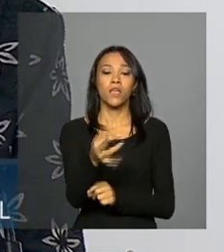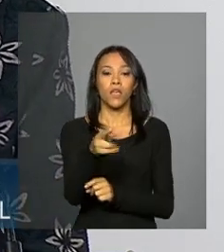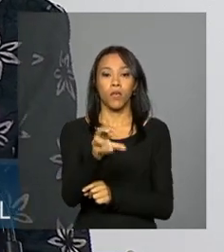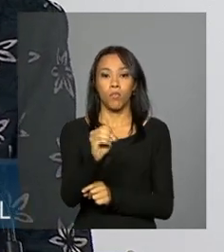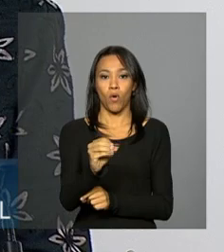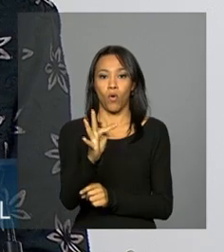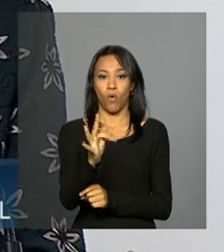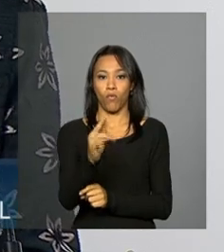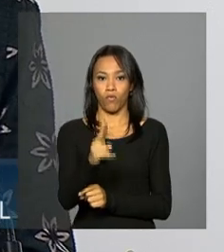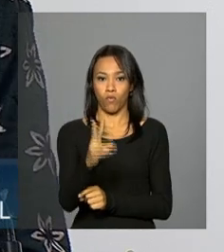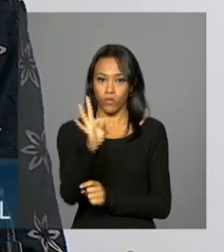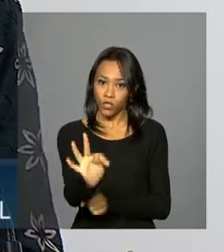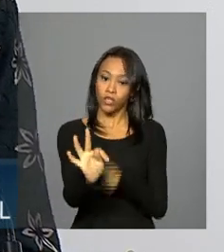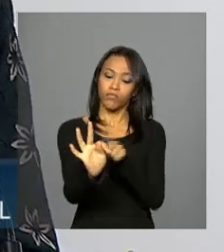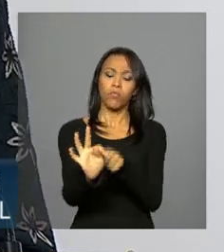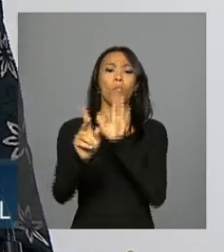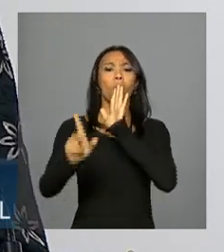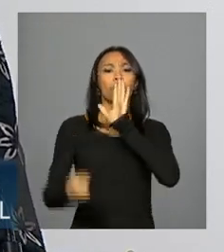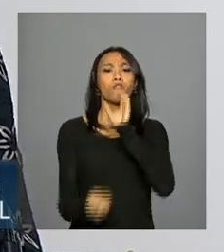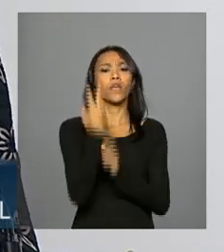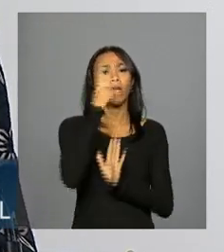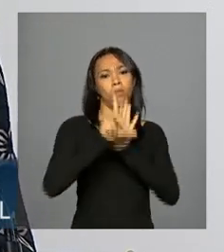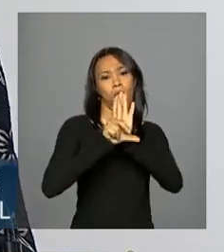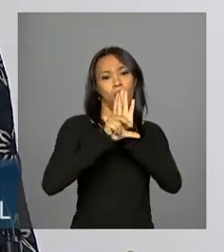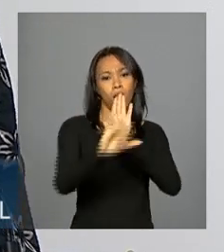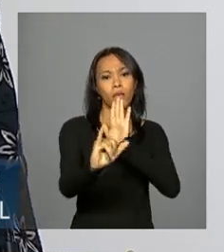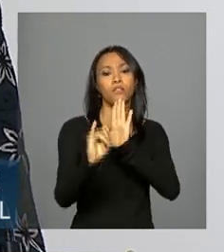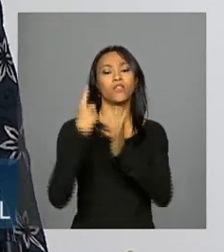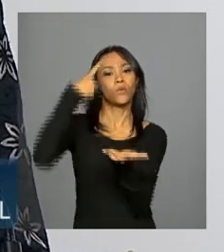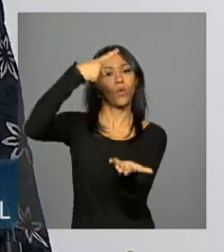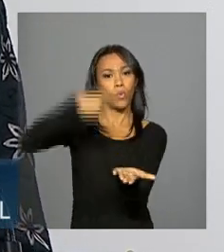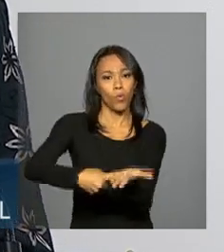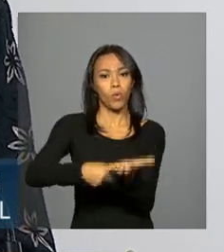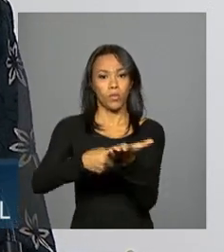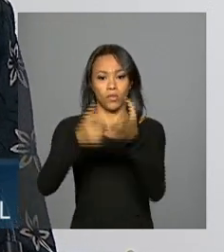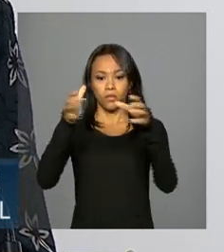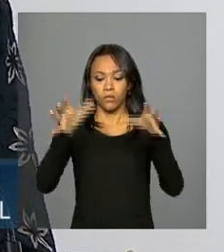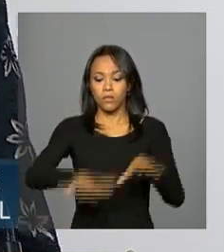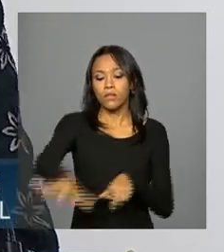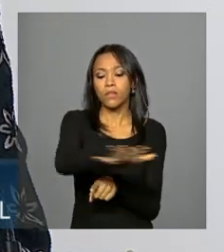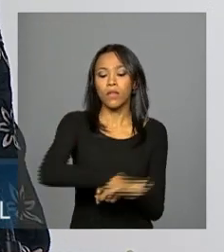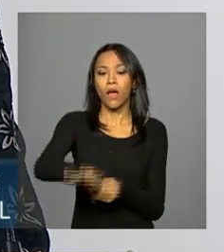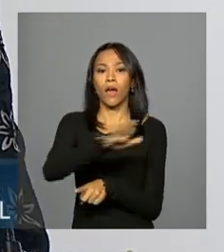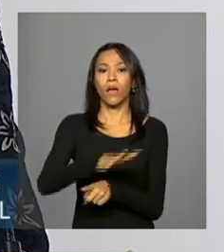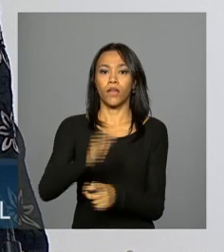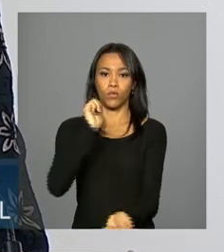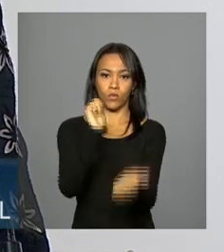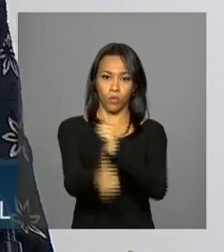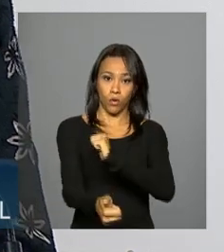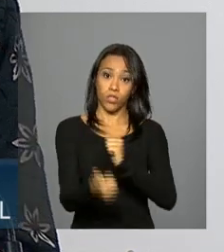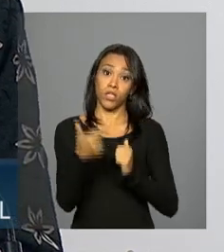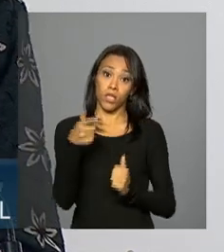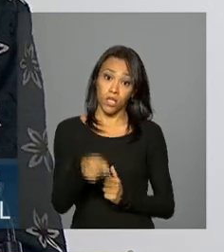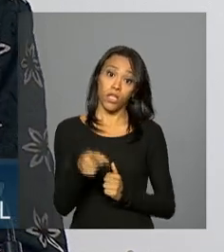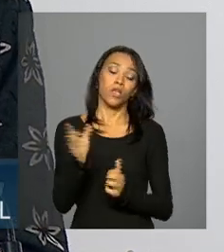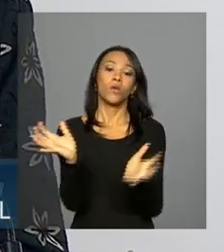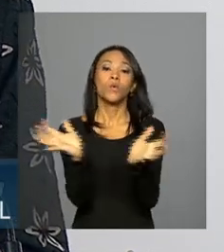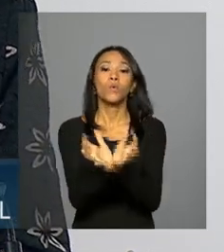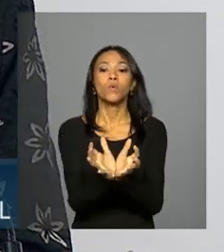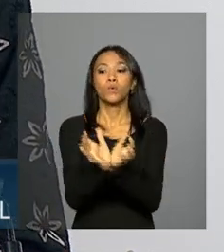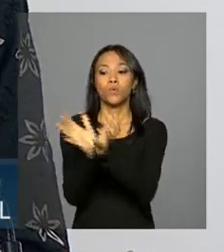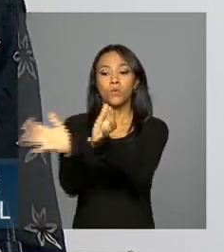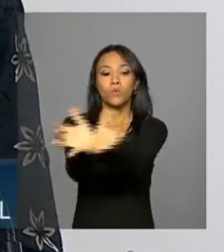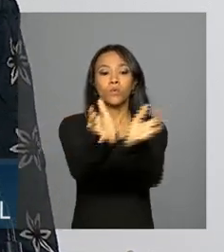de responsabilidade do futebol, para que nossos clubes possam se tornar empresas lucrativas que